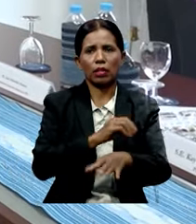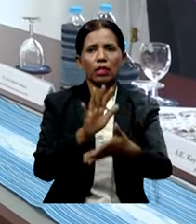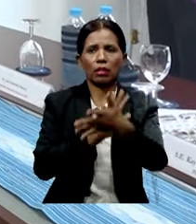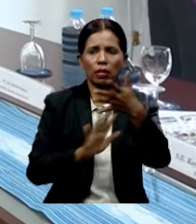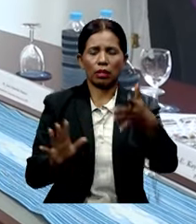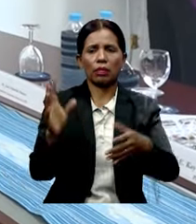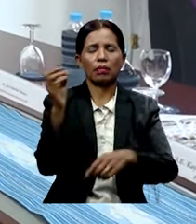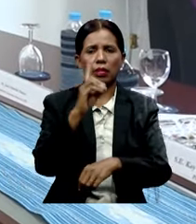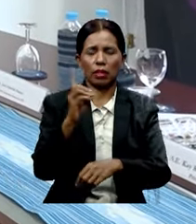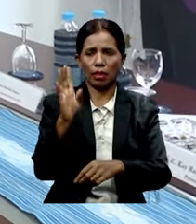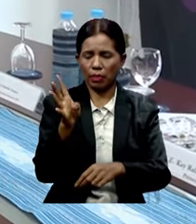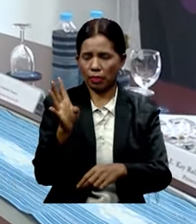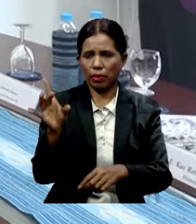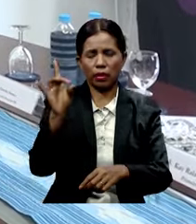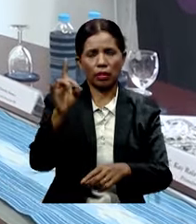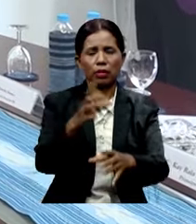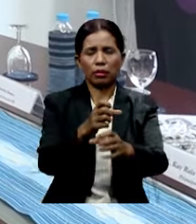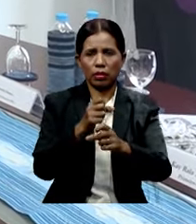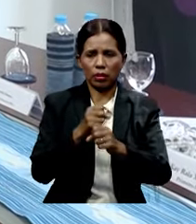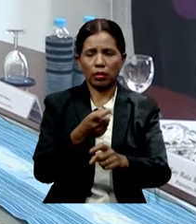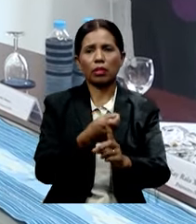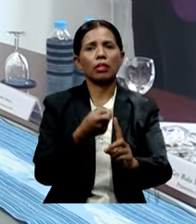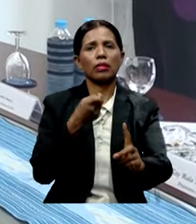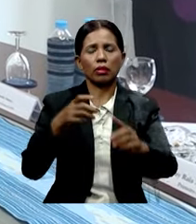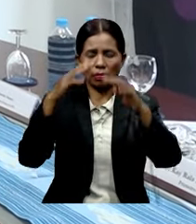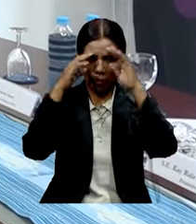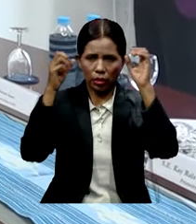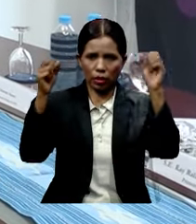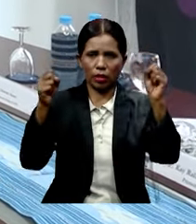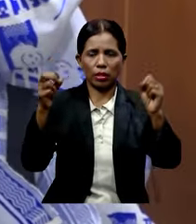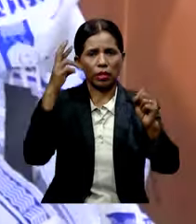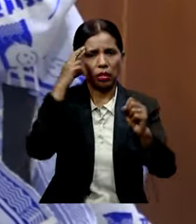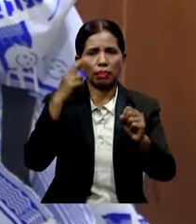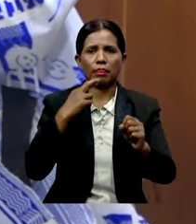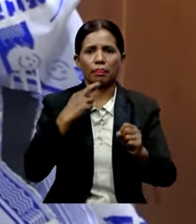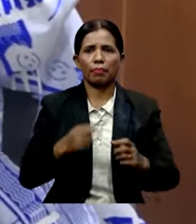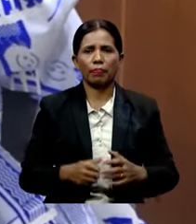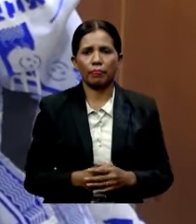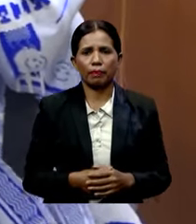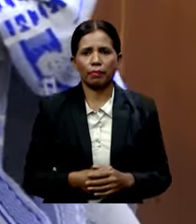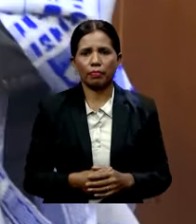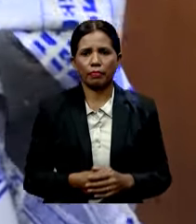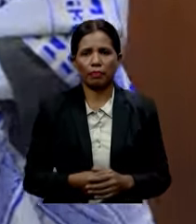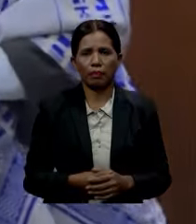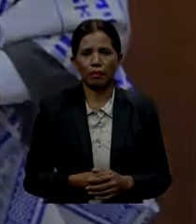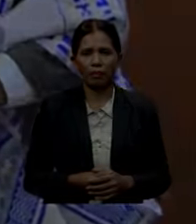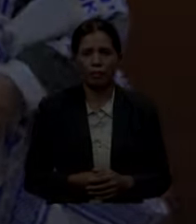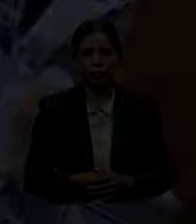para a Hatnulu Recimbalo, no seu símbolo, com decoração o seu presidente da República, José Ramos Horta. Mateus Romário, bem-vindos, Menes, GMN.